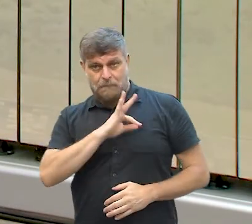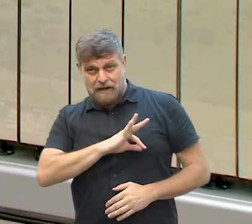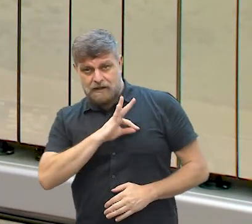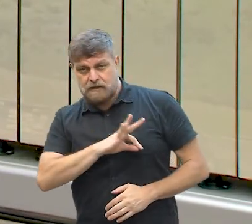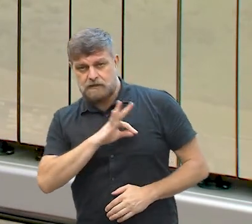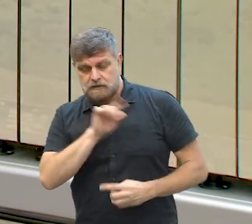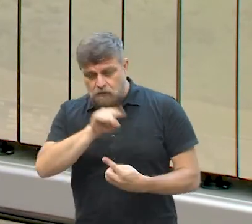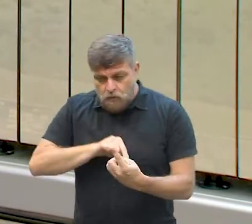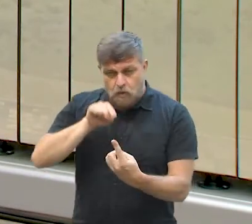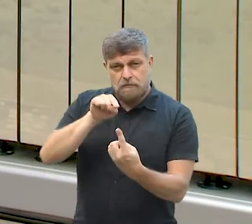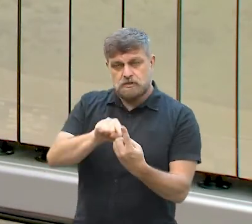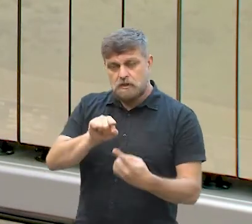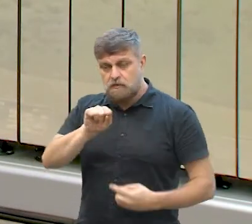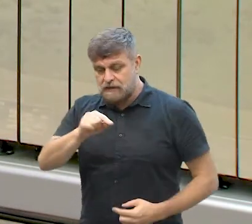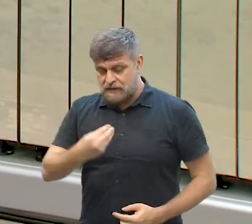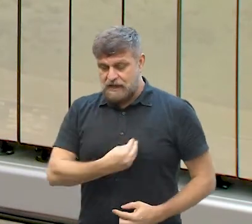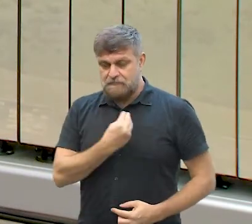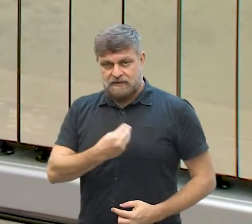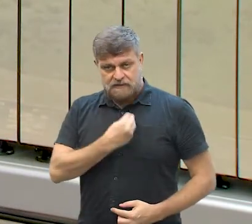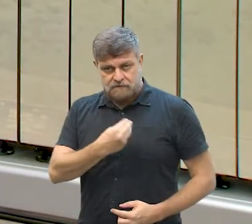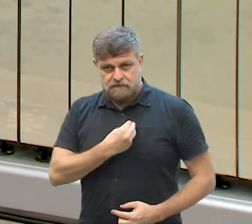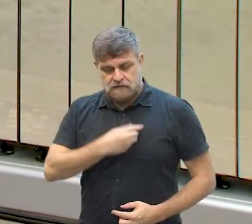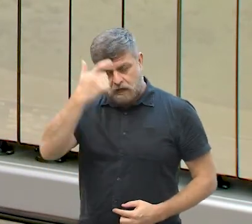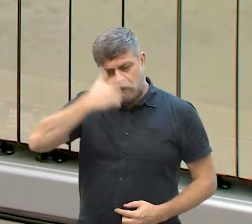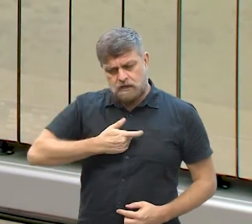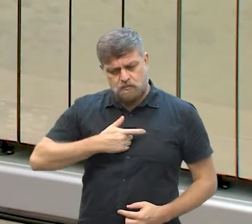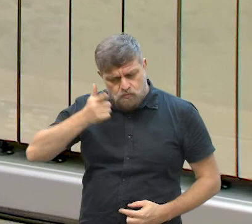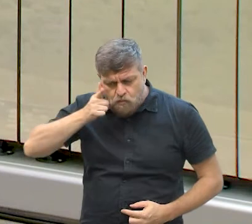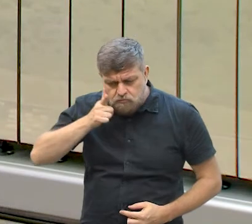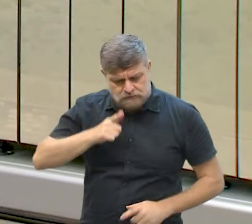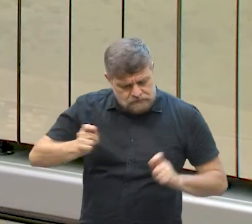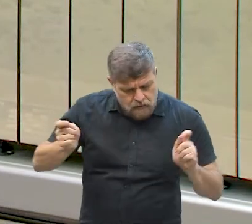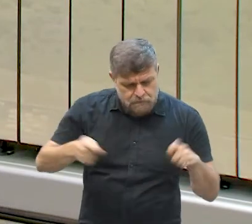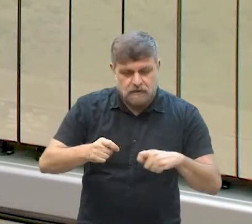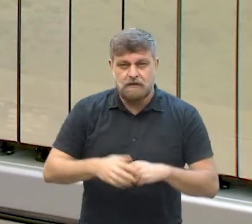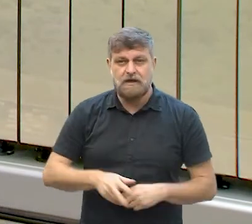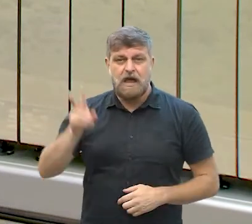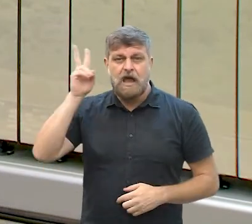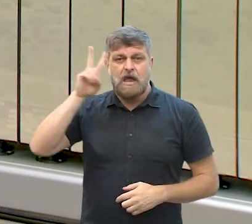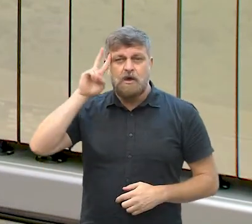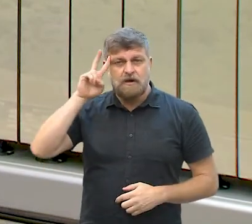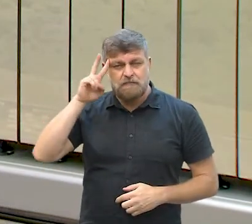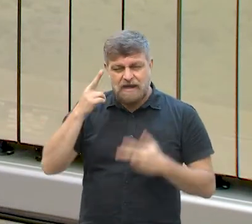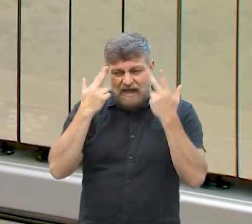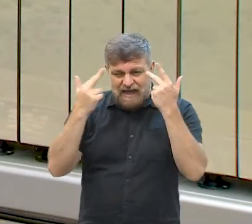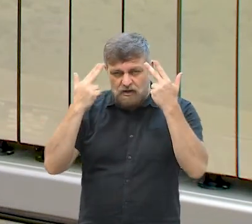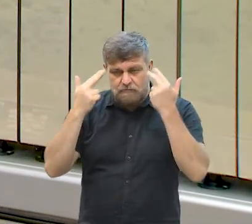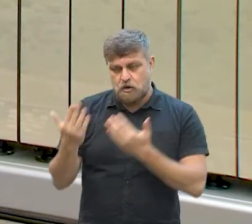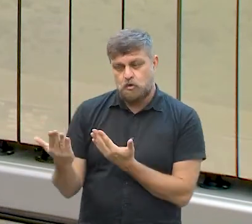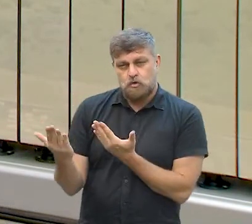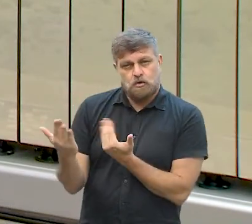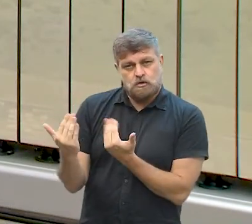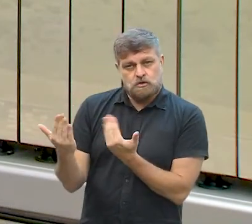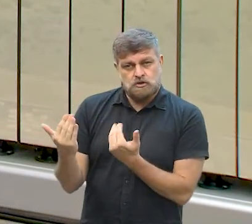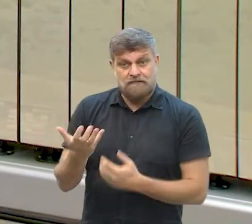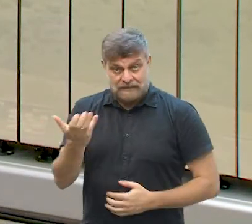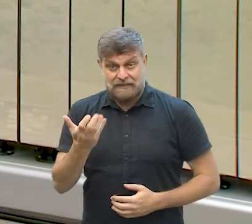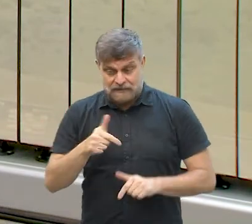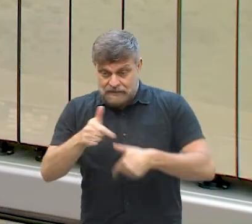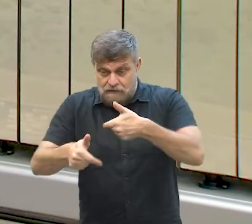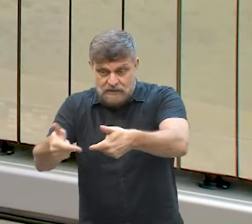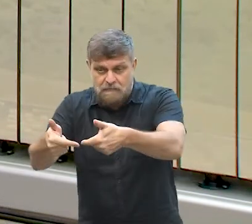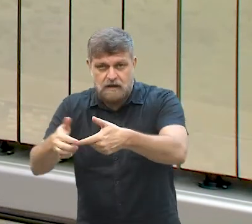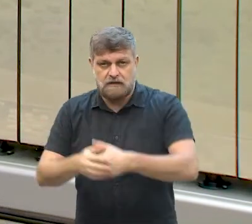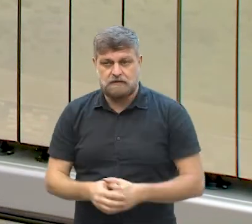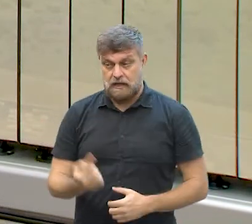renda, né? Então, foi um objetivo mesmo de vida, de poder... Eu lembro que, na minha época, era muito normal os jovens, né, querer